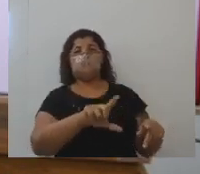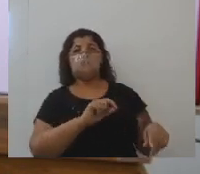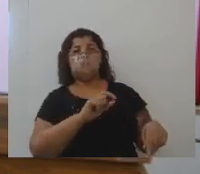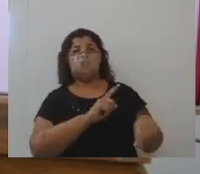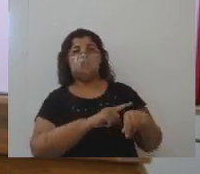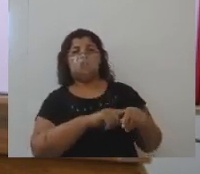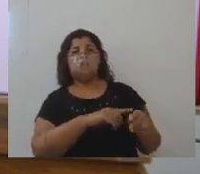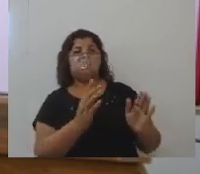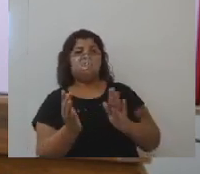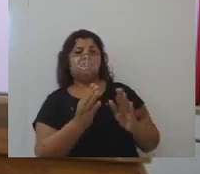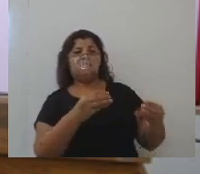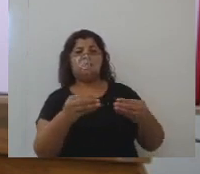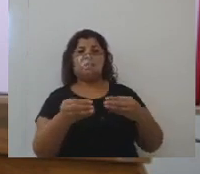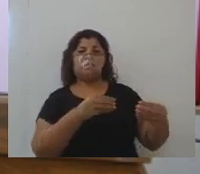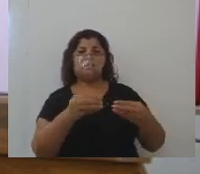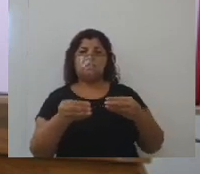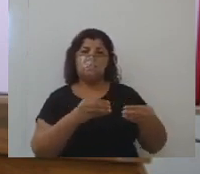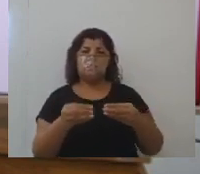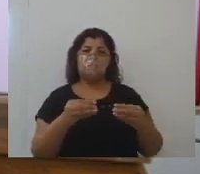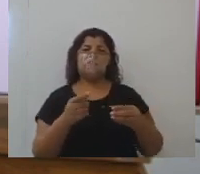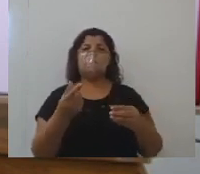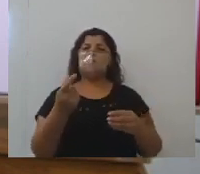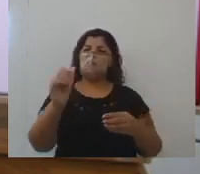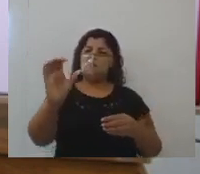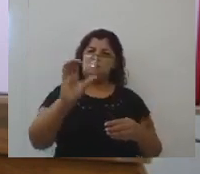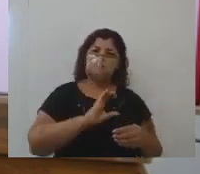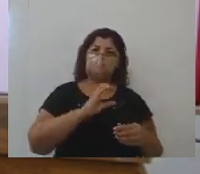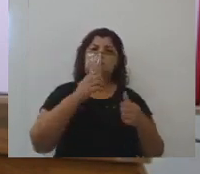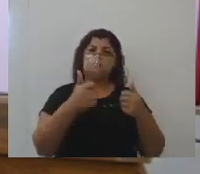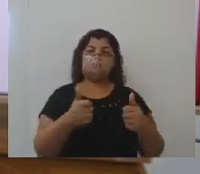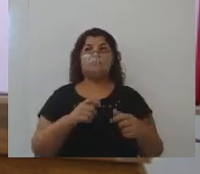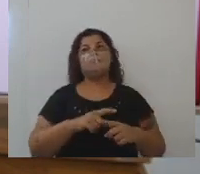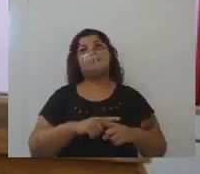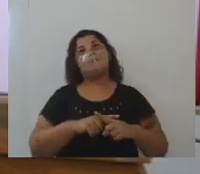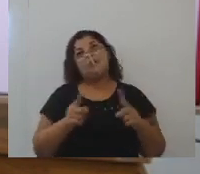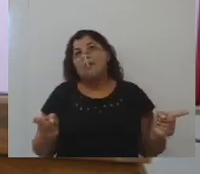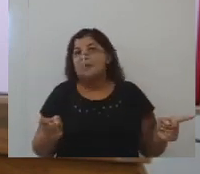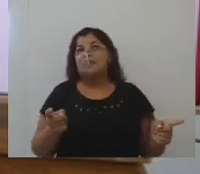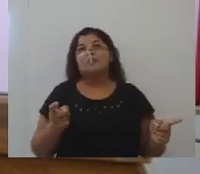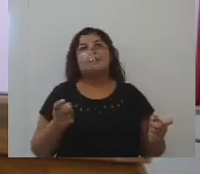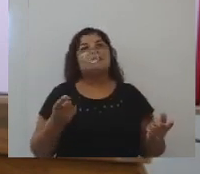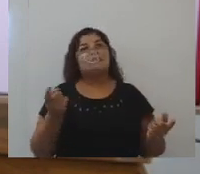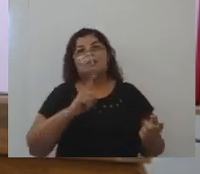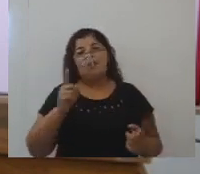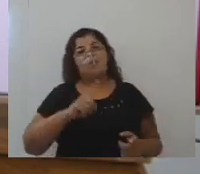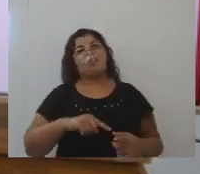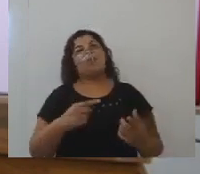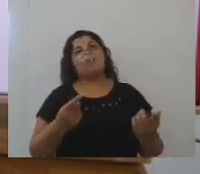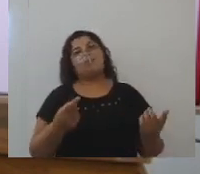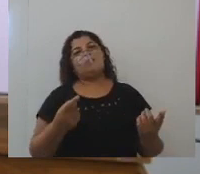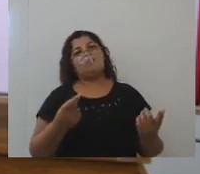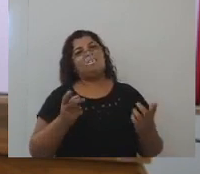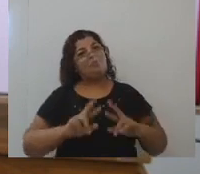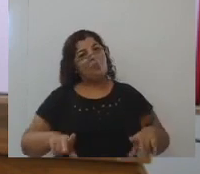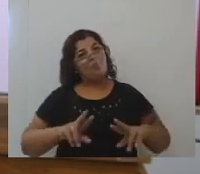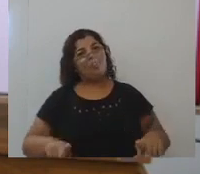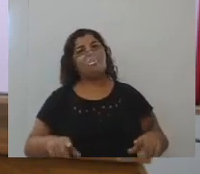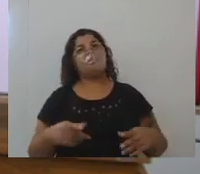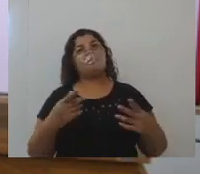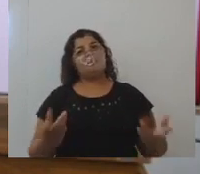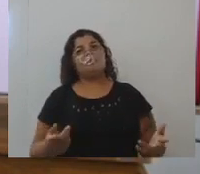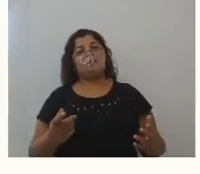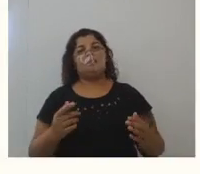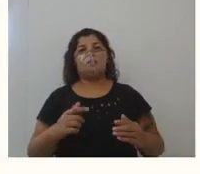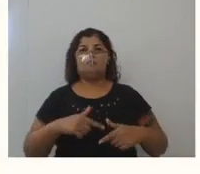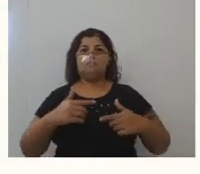horários flexíveis, vai ter retorno financeiro imediato, mas isso é uma ilusão que fez o mercado crescer rapidamente